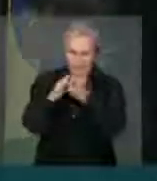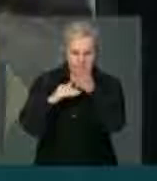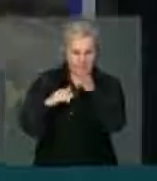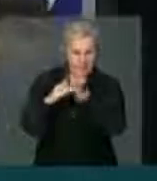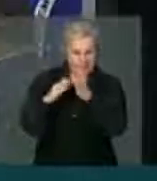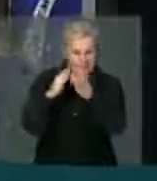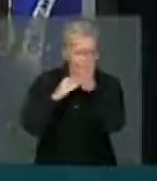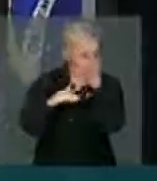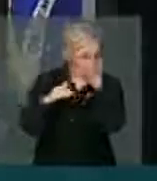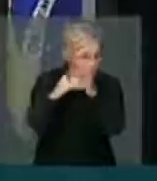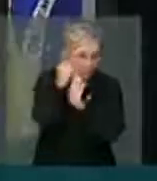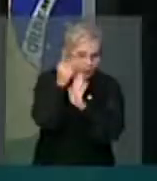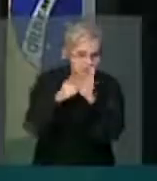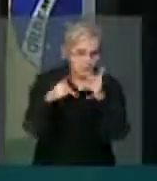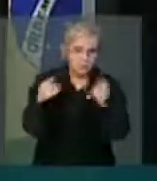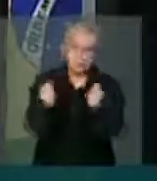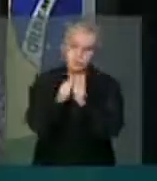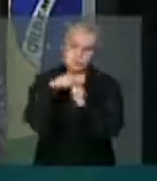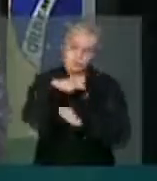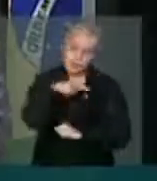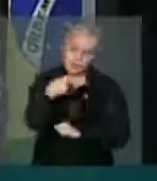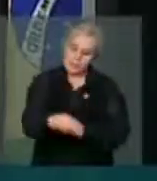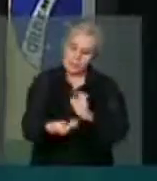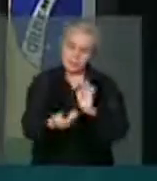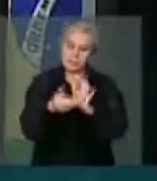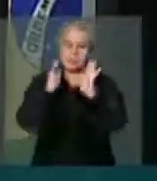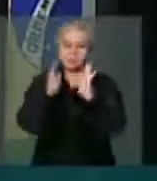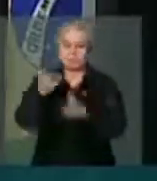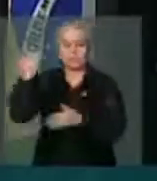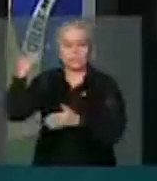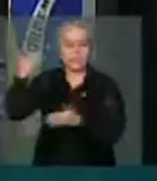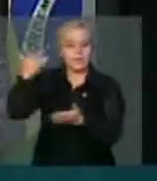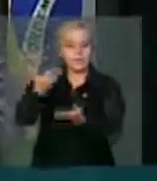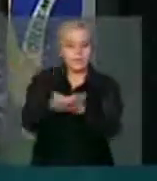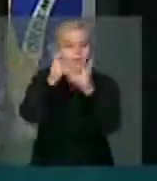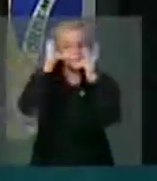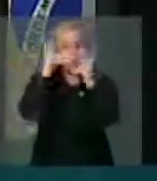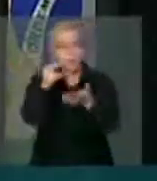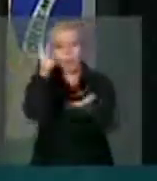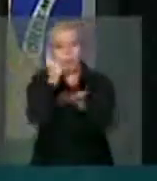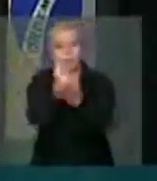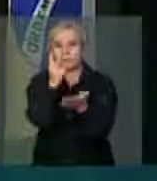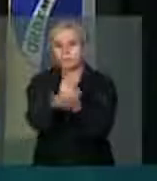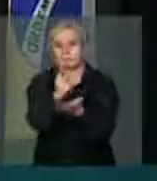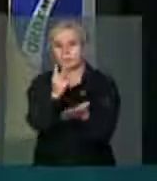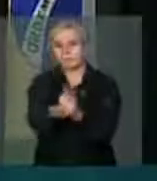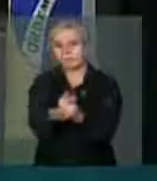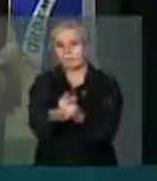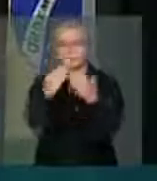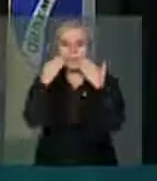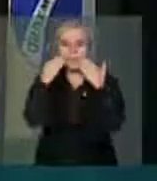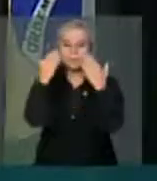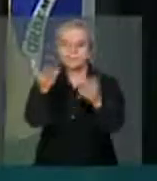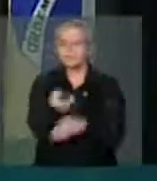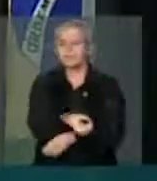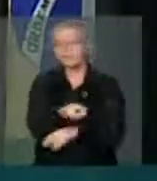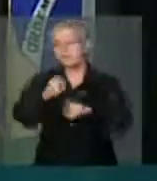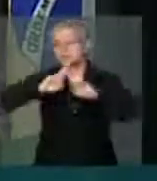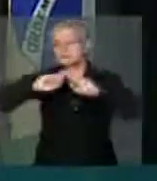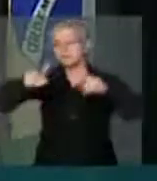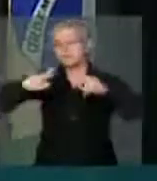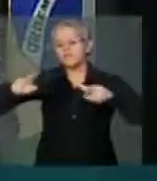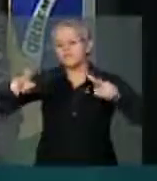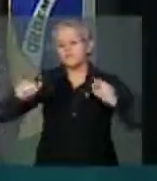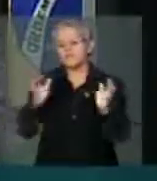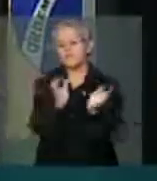já tramitam nessa casa, com a mesma temática, apresentado pelos mais diversos